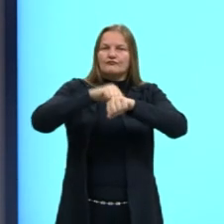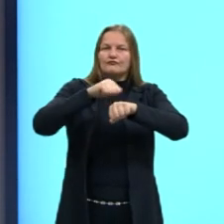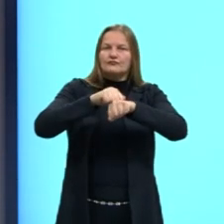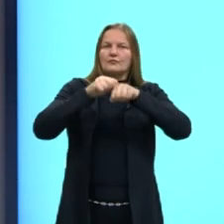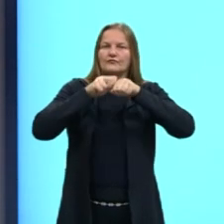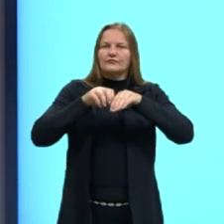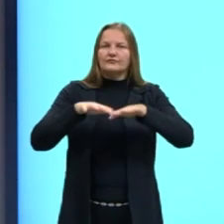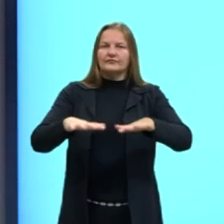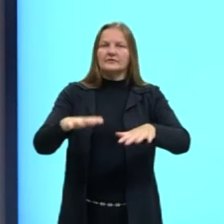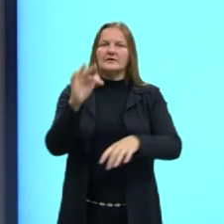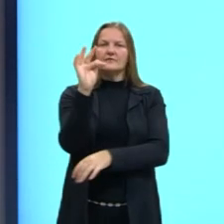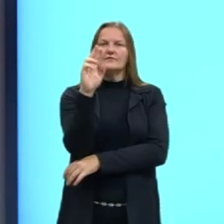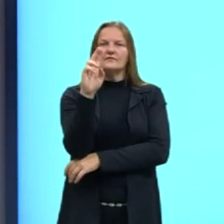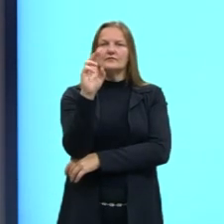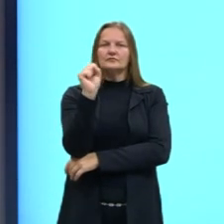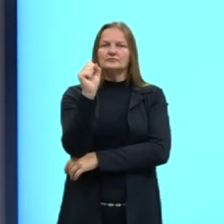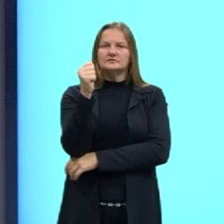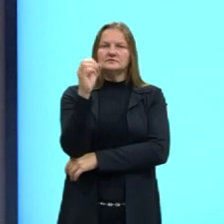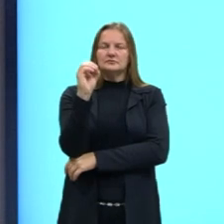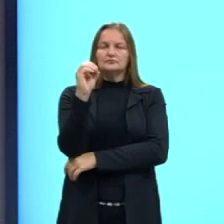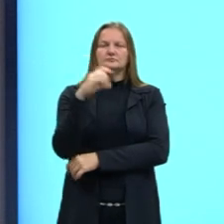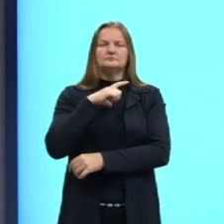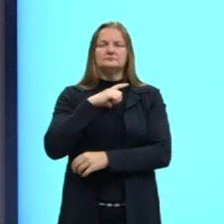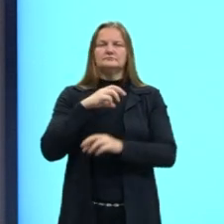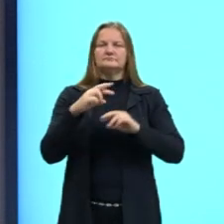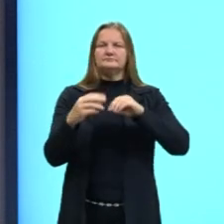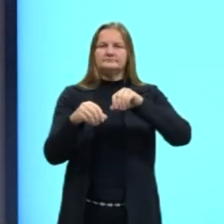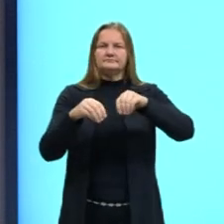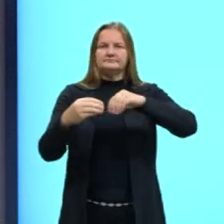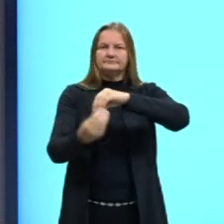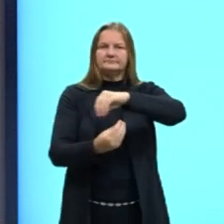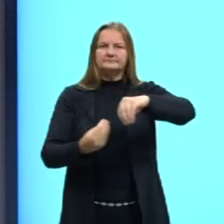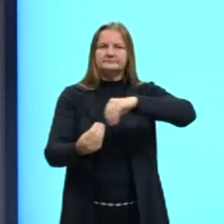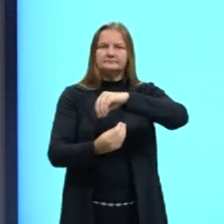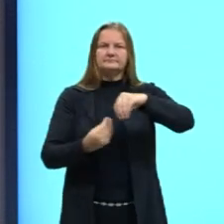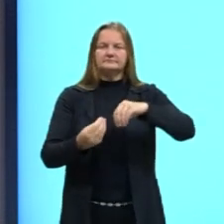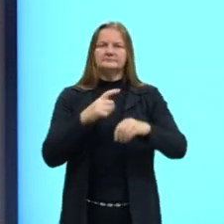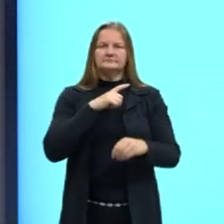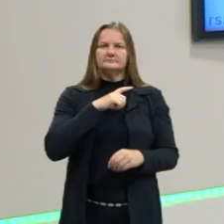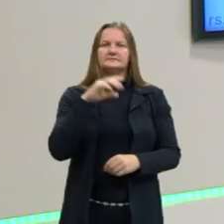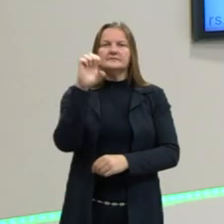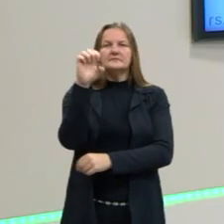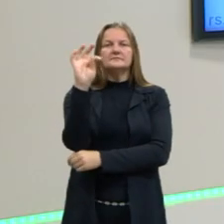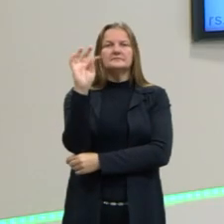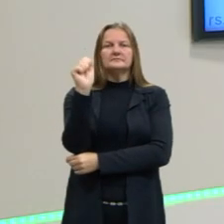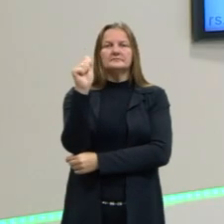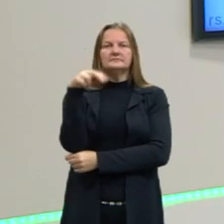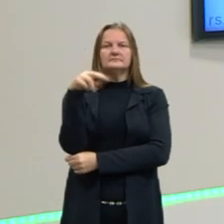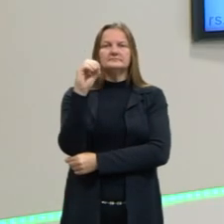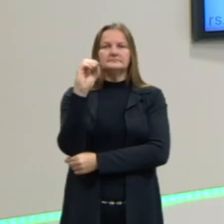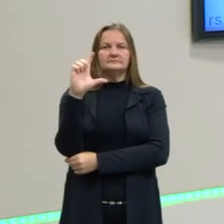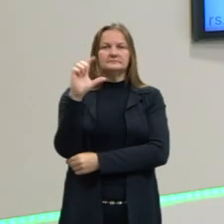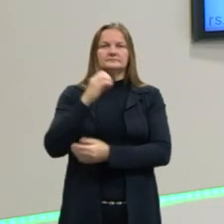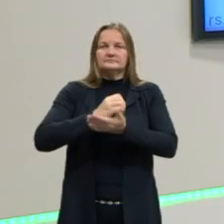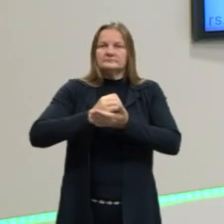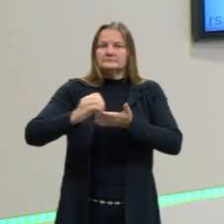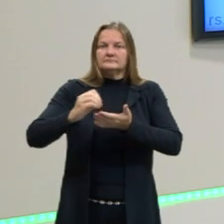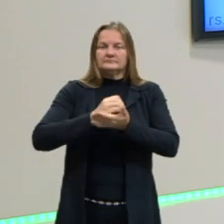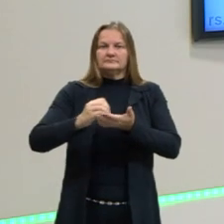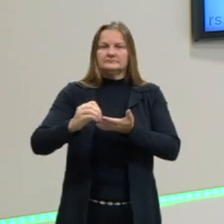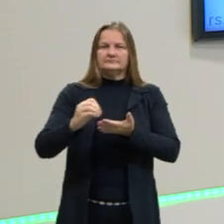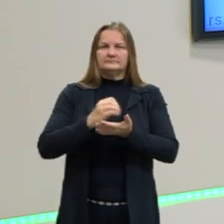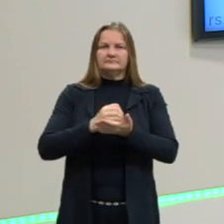pontos de fusão para os compostos covalentes eu tô falando aí de 11 etanol que é um composto orgânico tem um